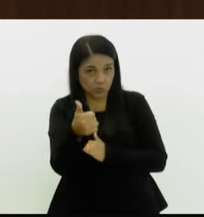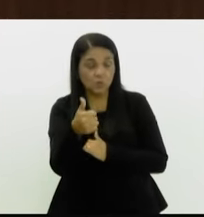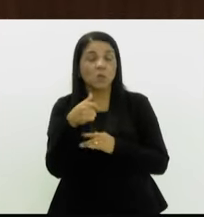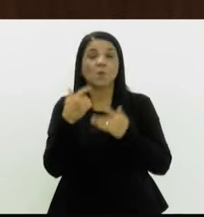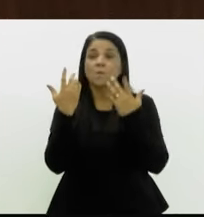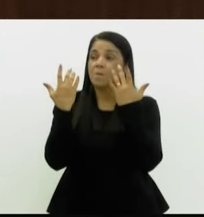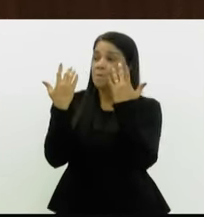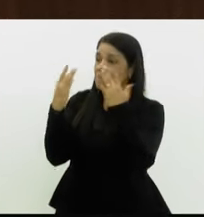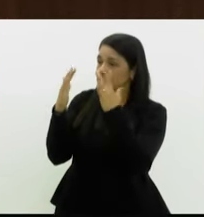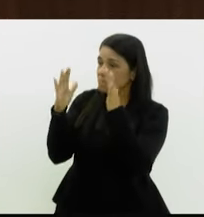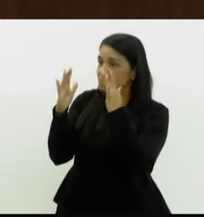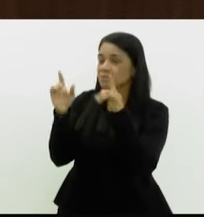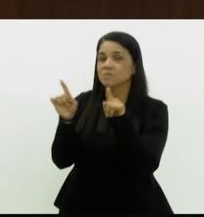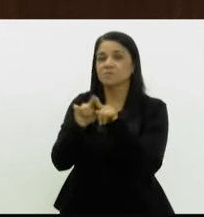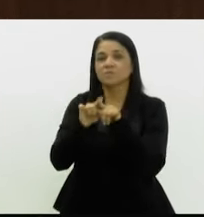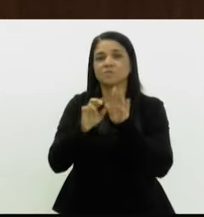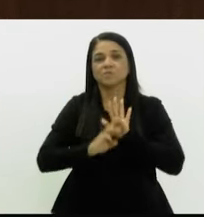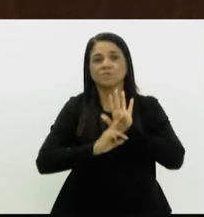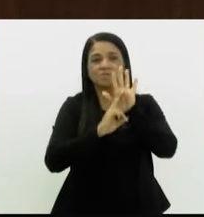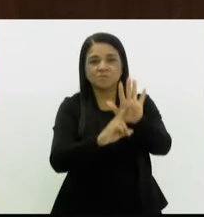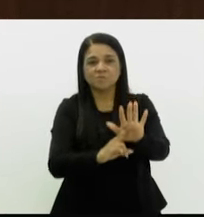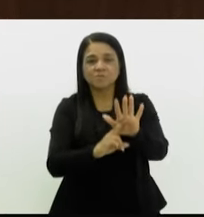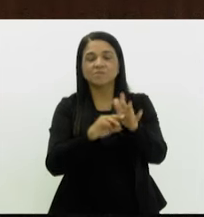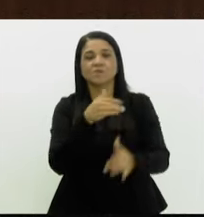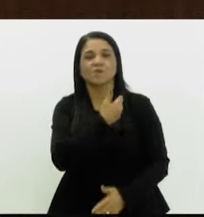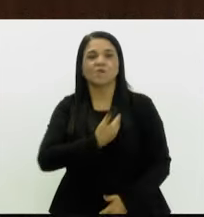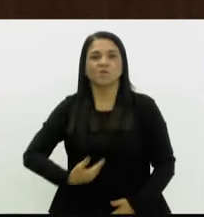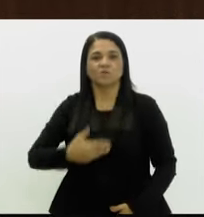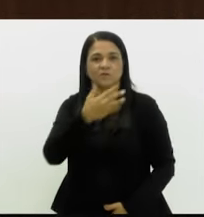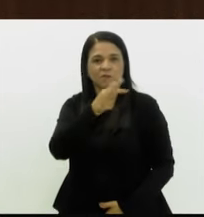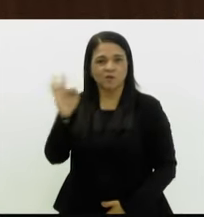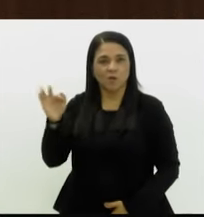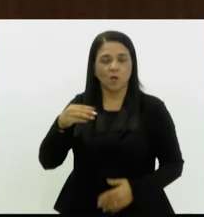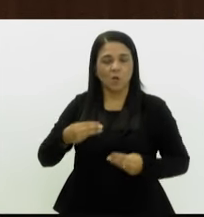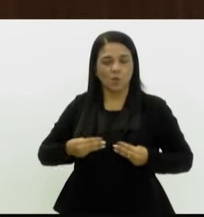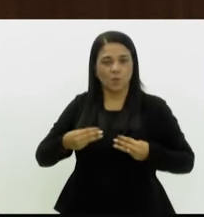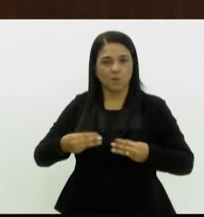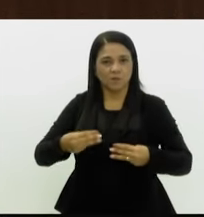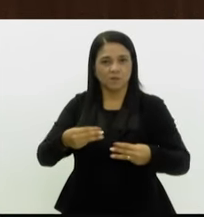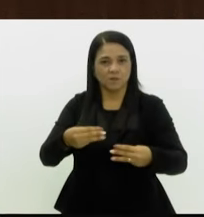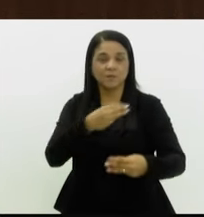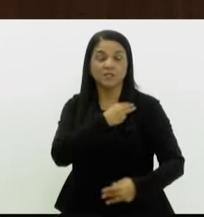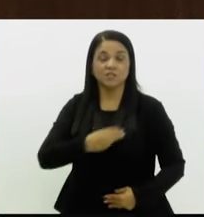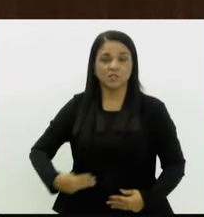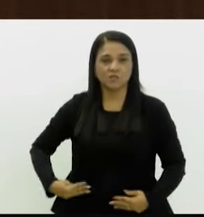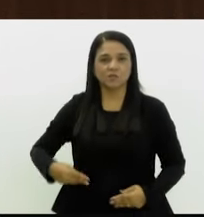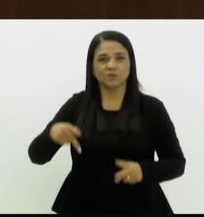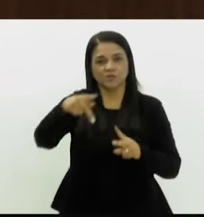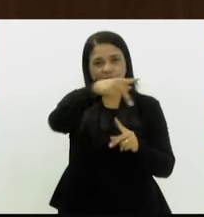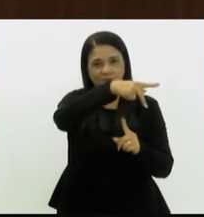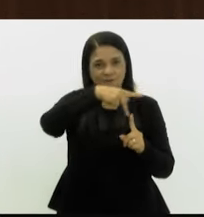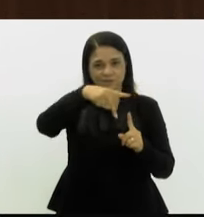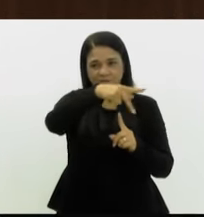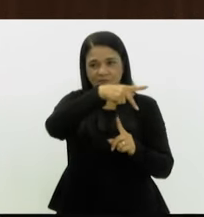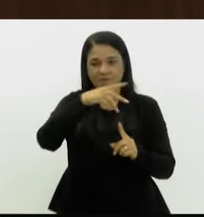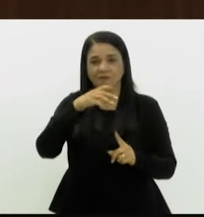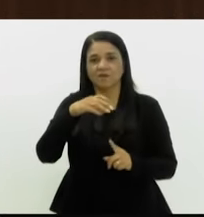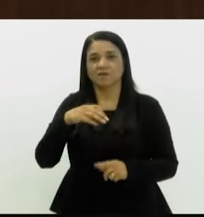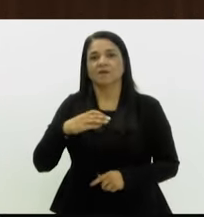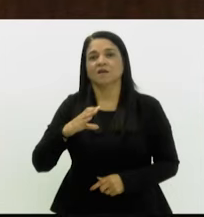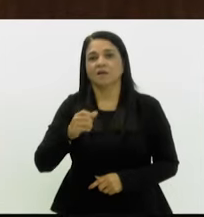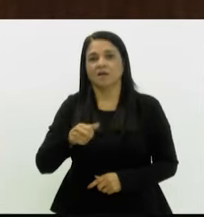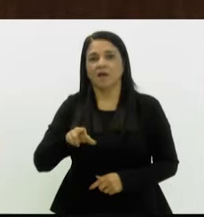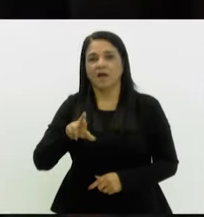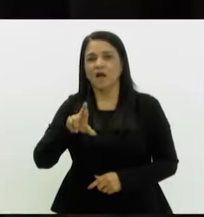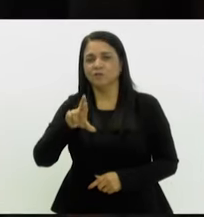parabéns àquele que nos representa muito bem no governo federal, que é o ministro da Previdência Social, ministro Carlos Lupe.